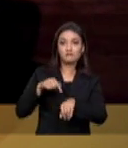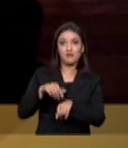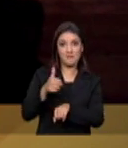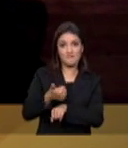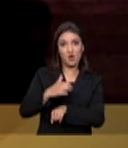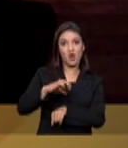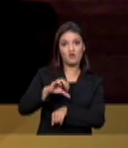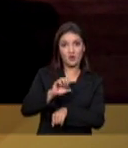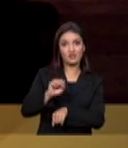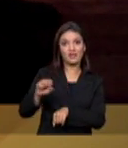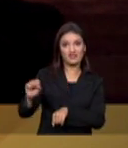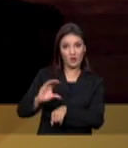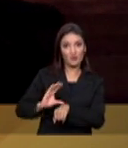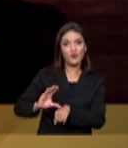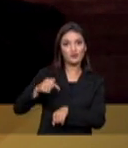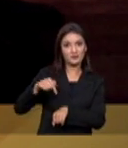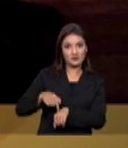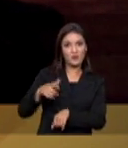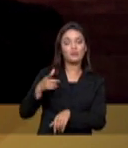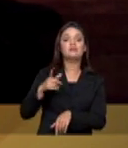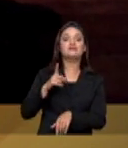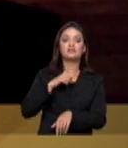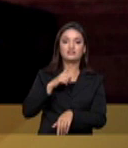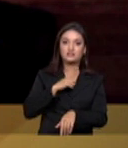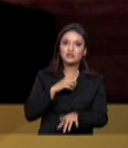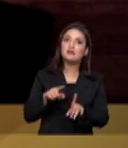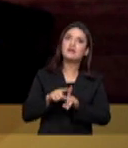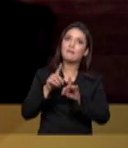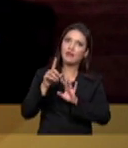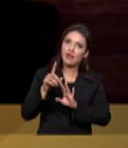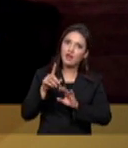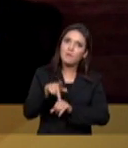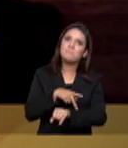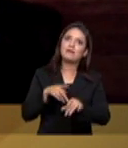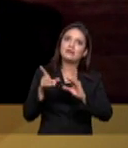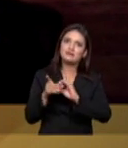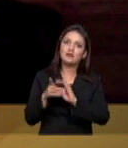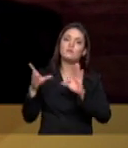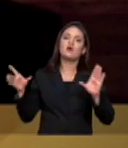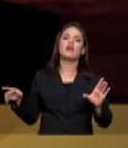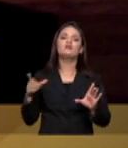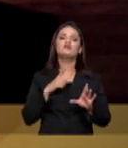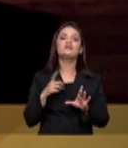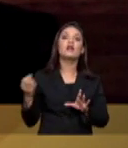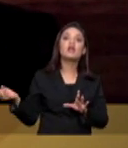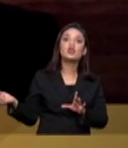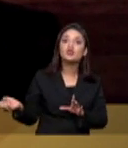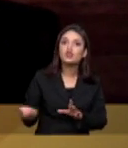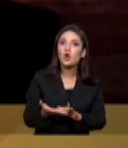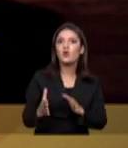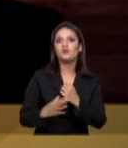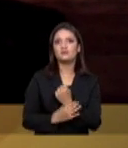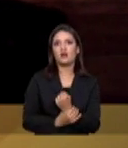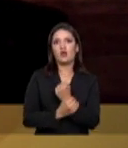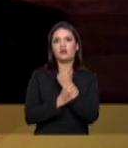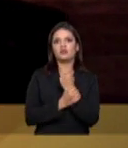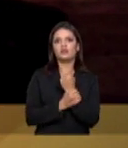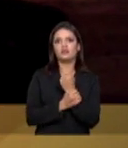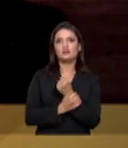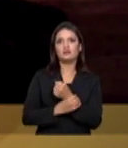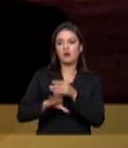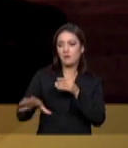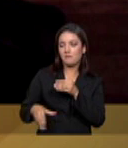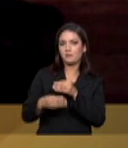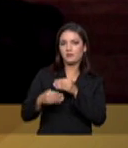88 num contexto do estado de direito democrático ganho novas garantias e condições